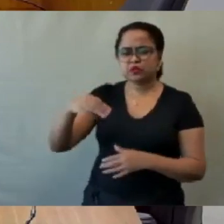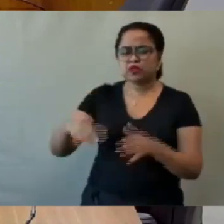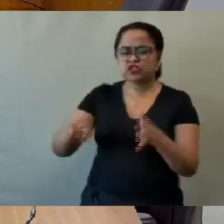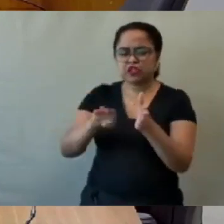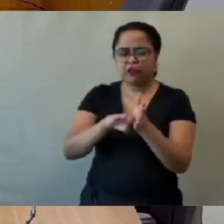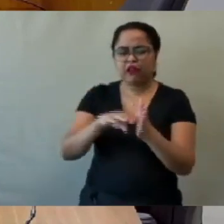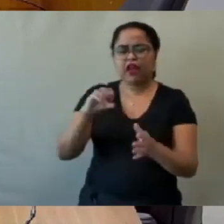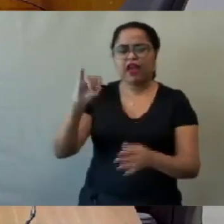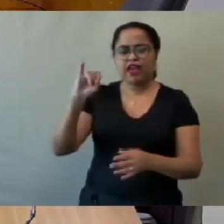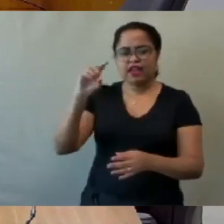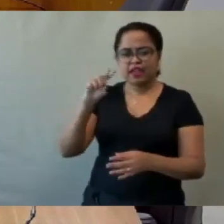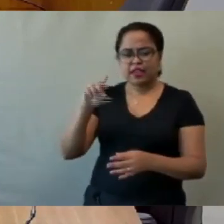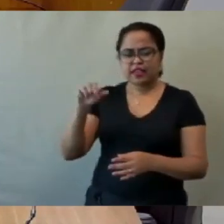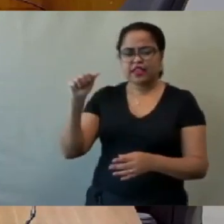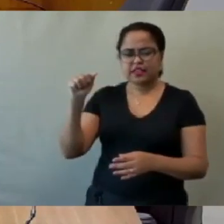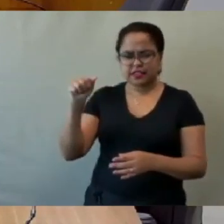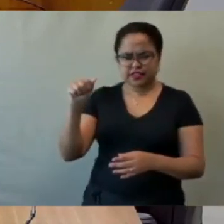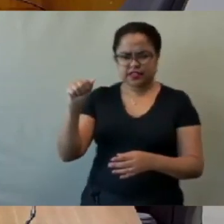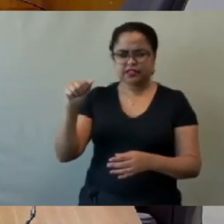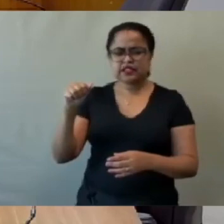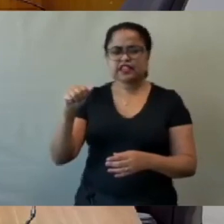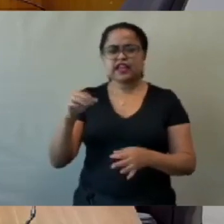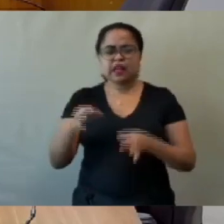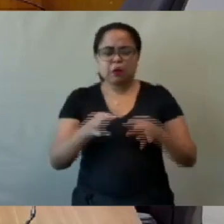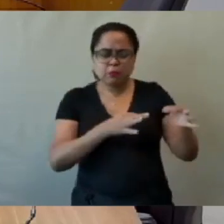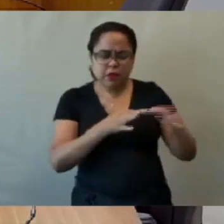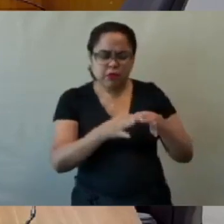ela está terminando de preparar o material ali.